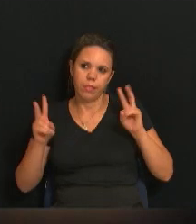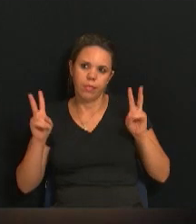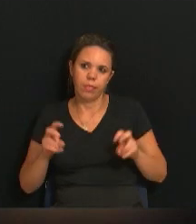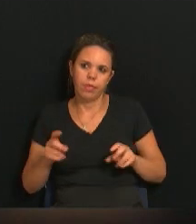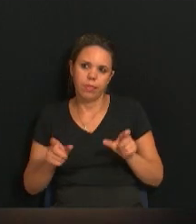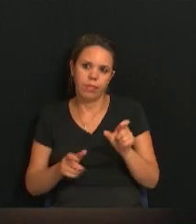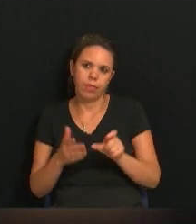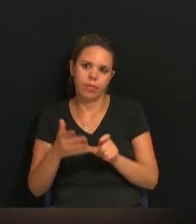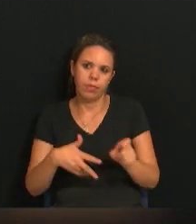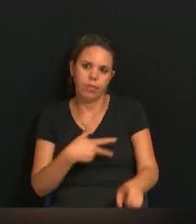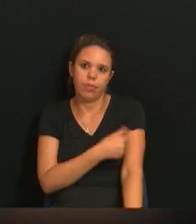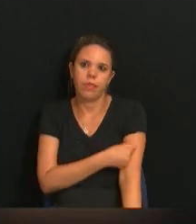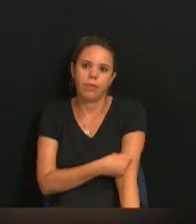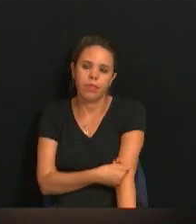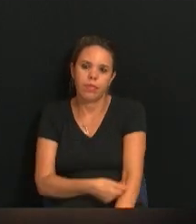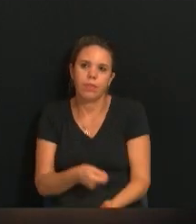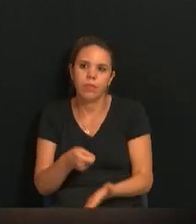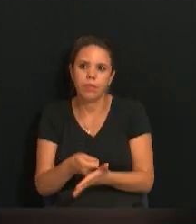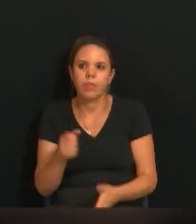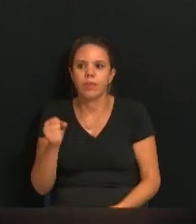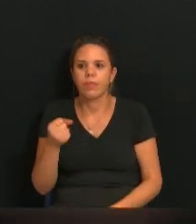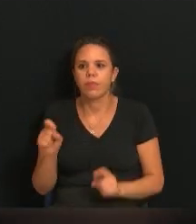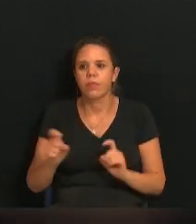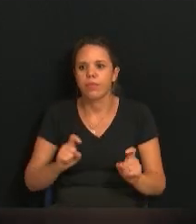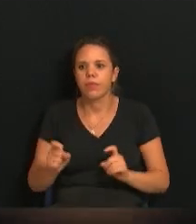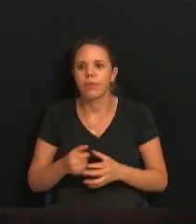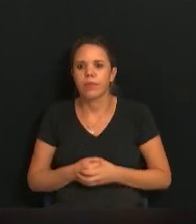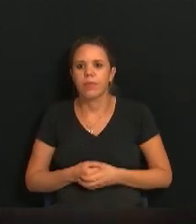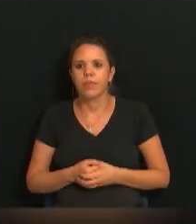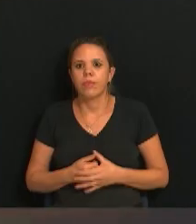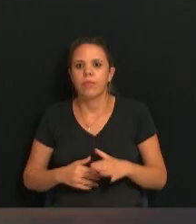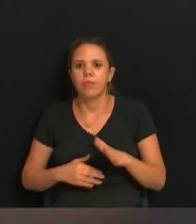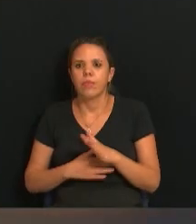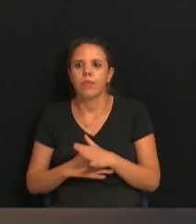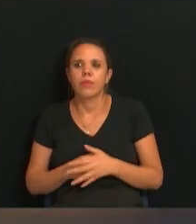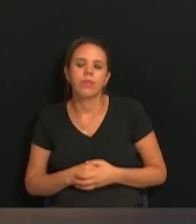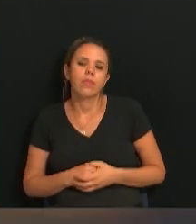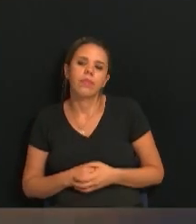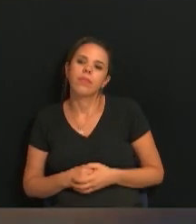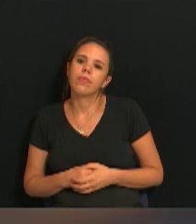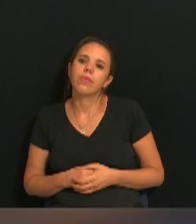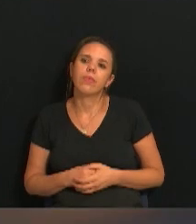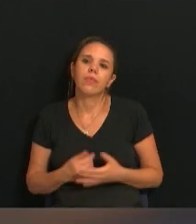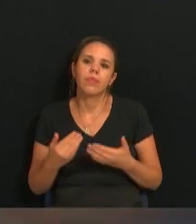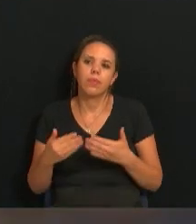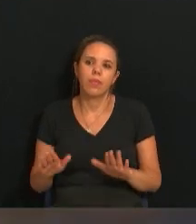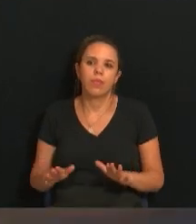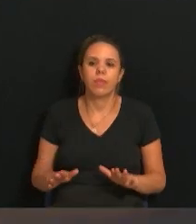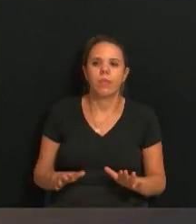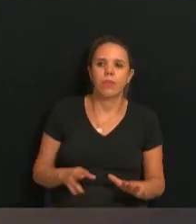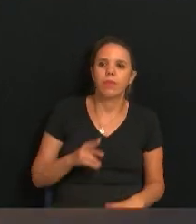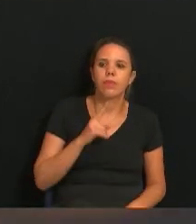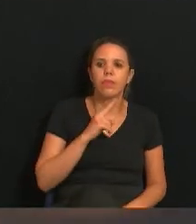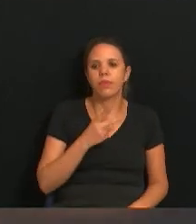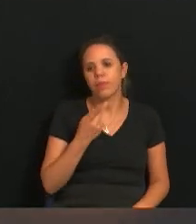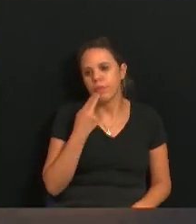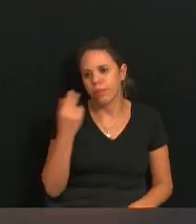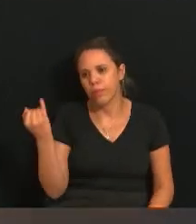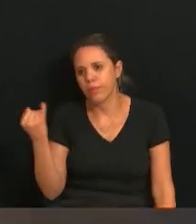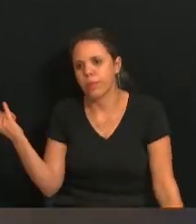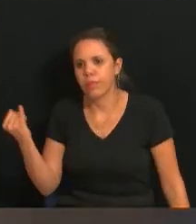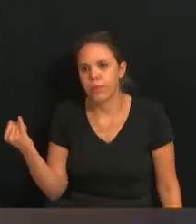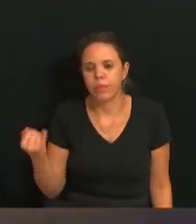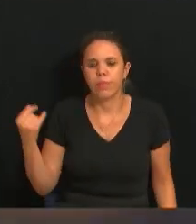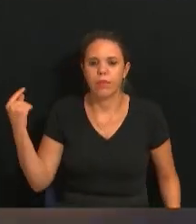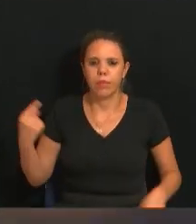passaporte da vacina na 8ª audiência pública da Câmara de Campinas. Na abertura, Ossery falou da importância da